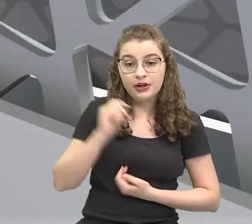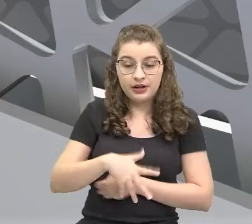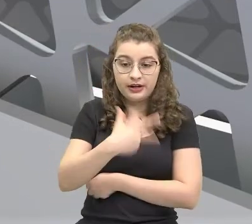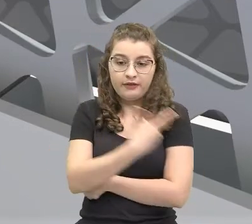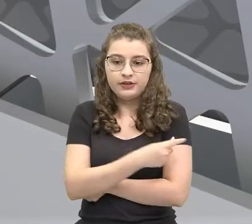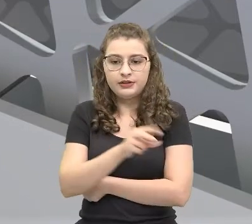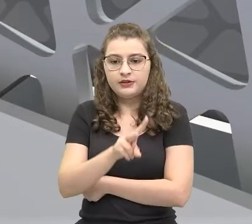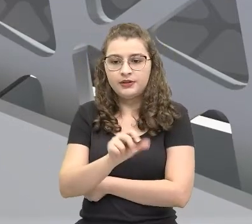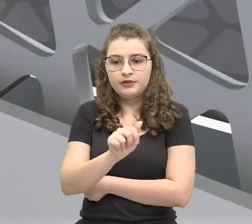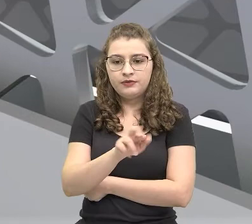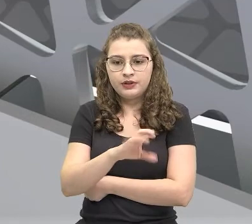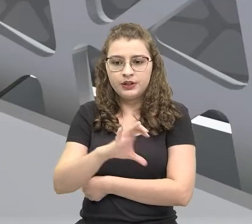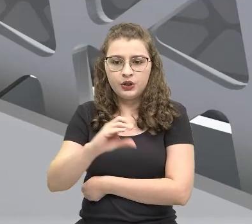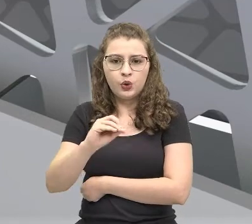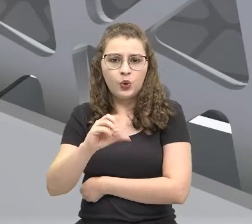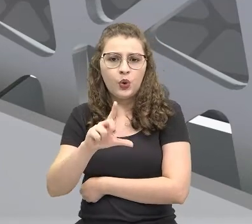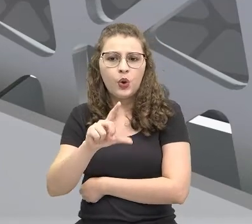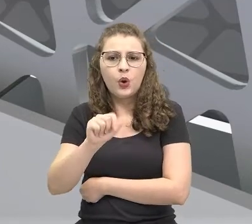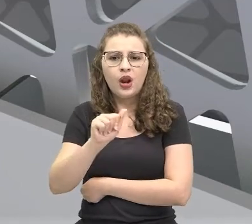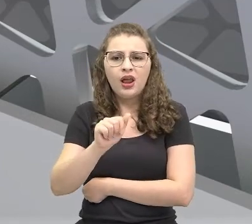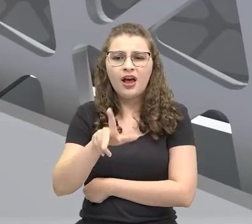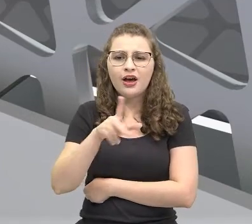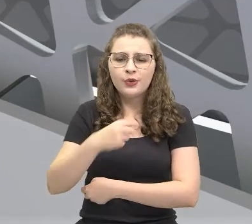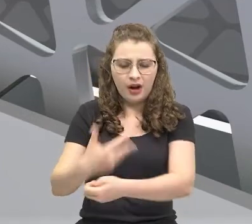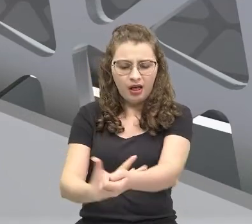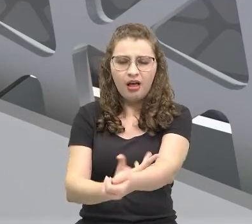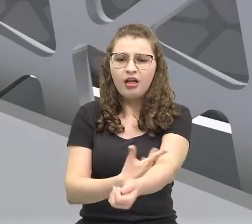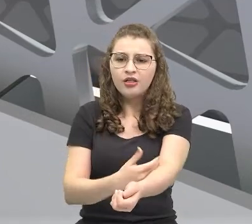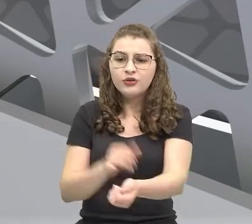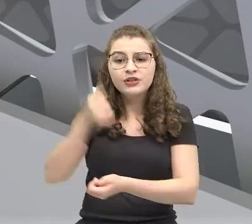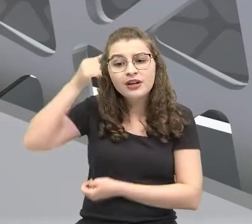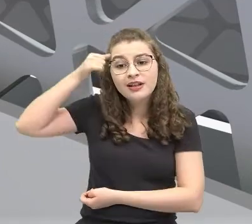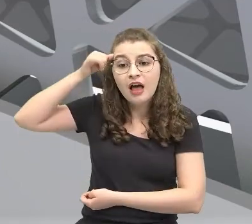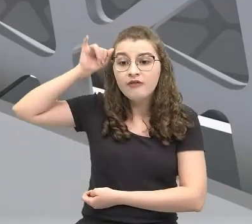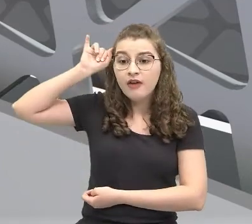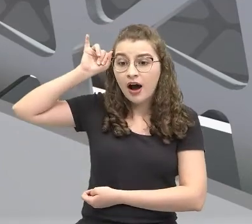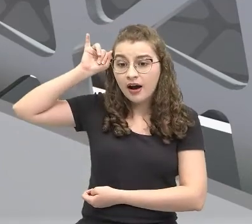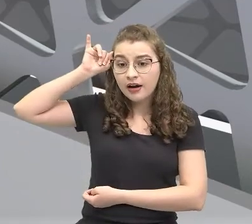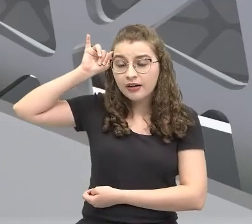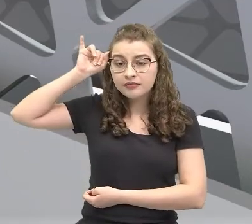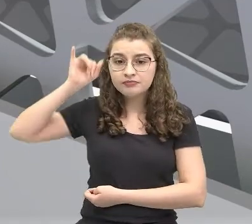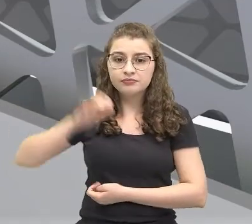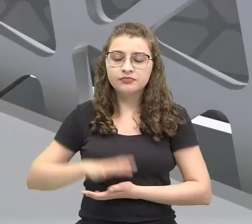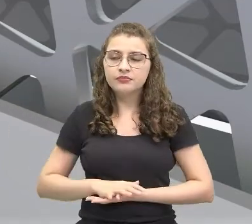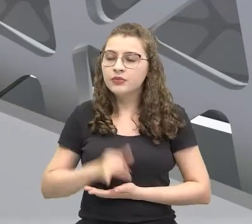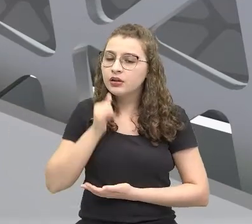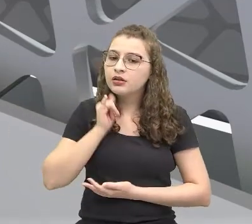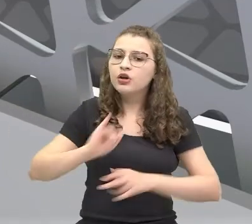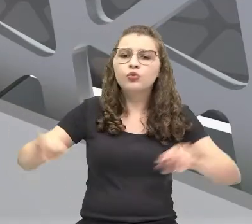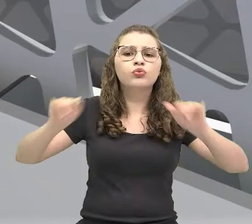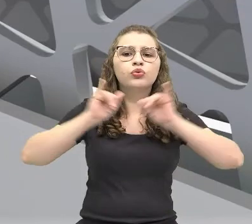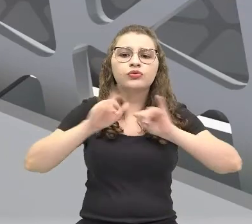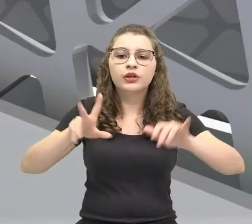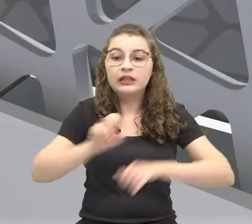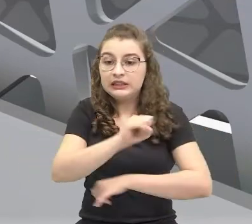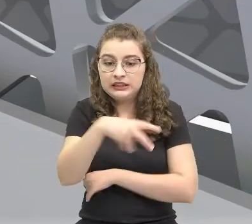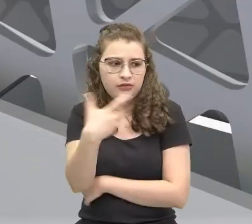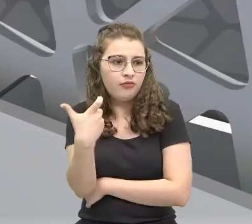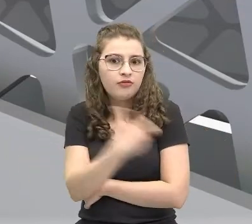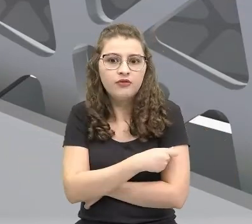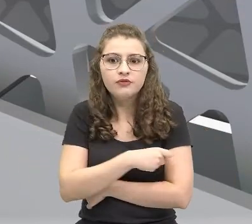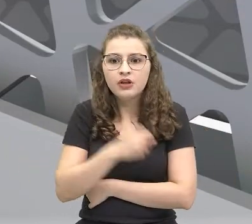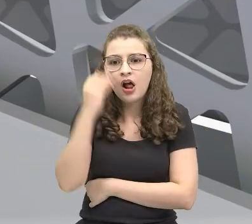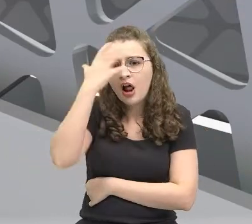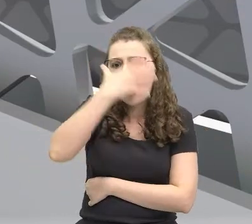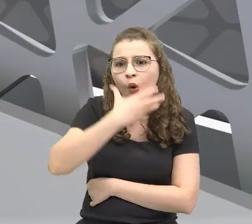varíola vinha lá do sangue das vacas. Então começou-se a se falar que se eles tomassem a vacina, eles iam ficar com